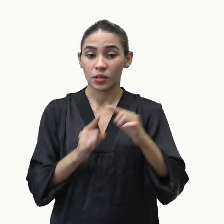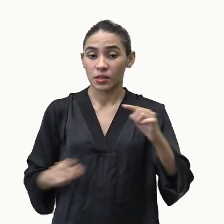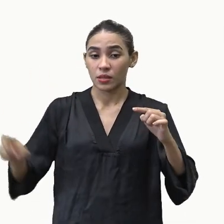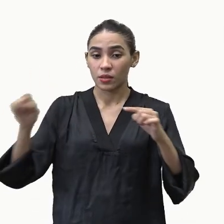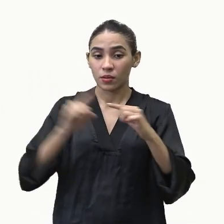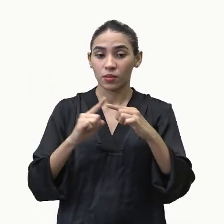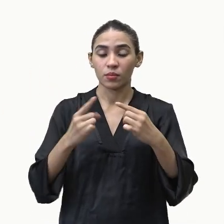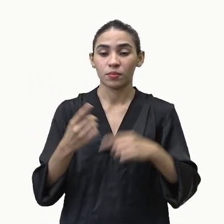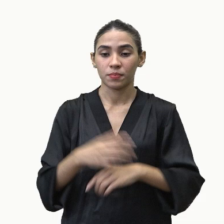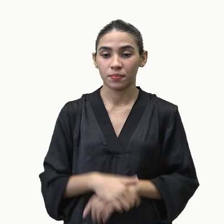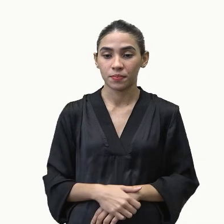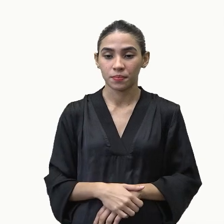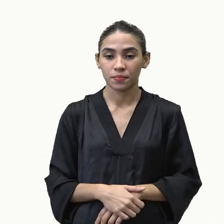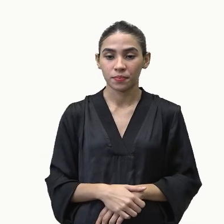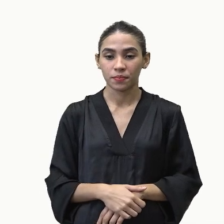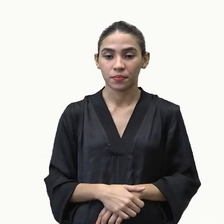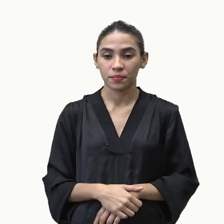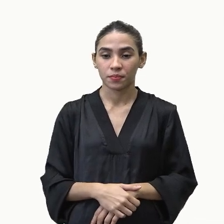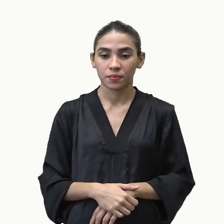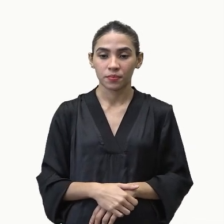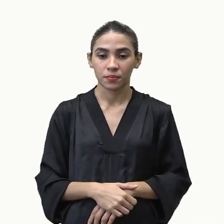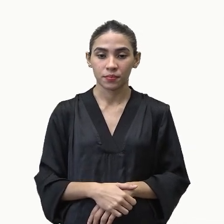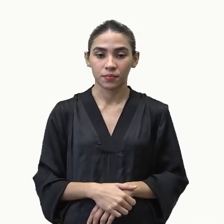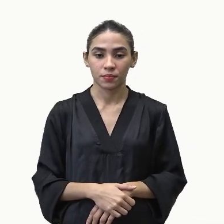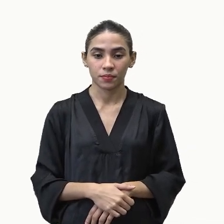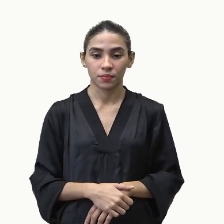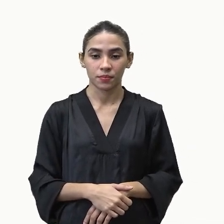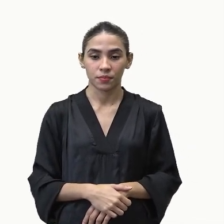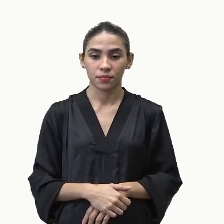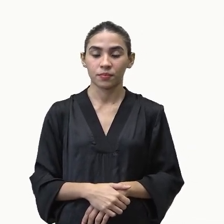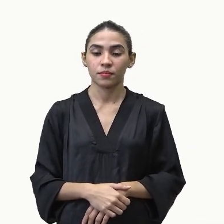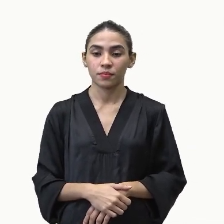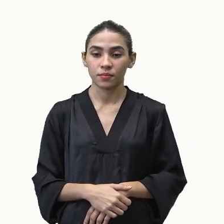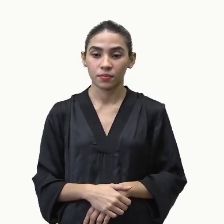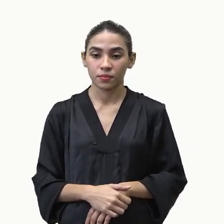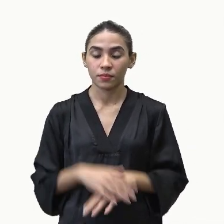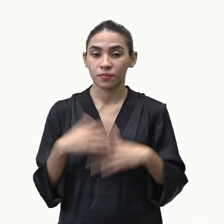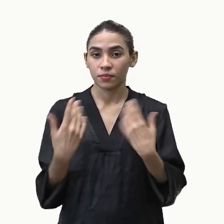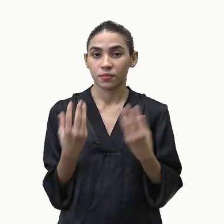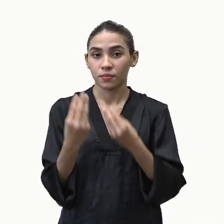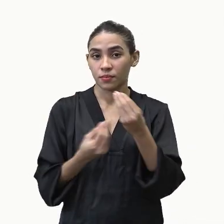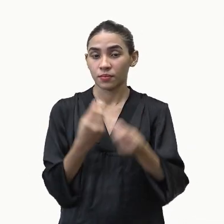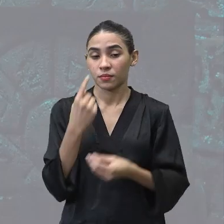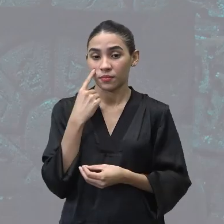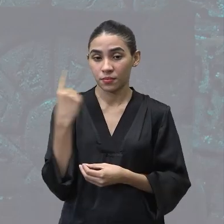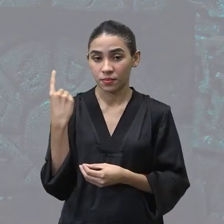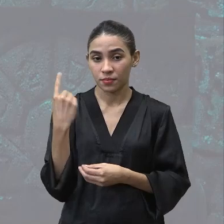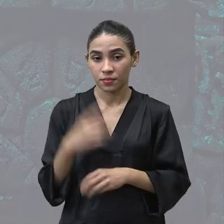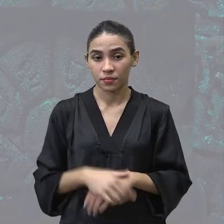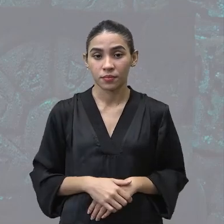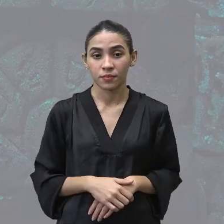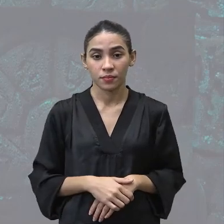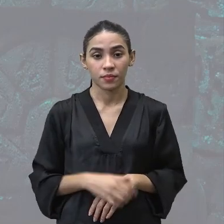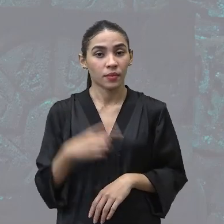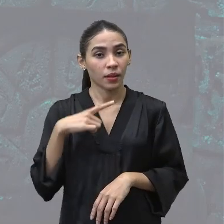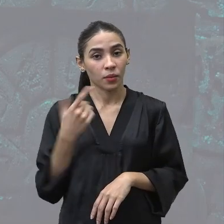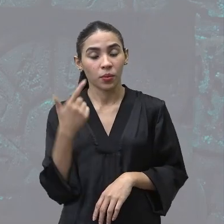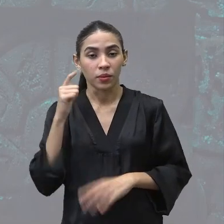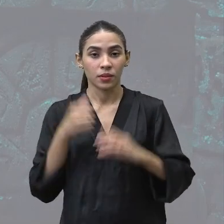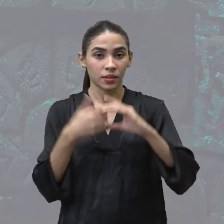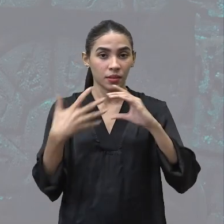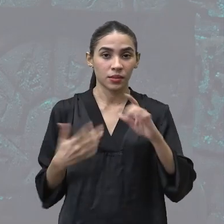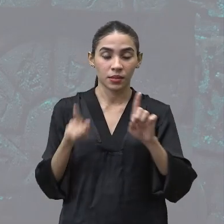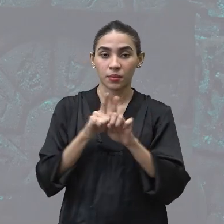desses indivíduos, né? Então, o que a gente vai observar aí? Tem mais outras